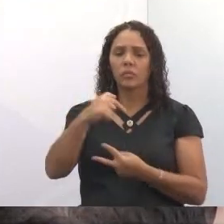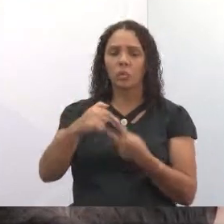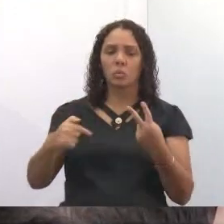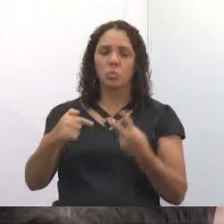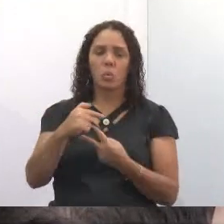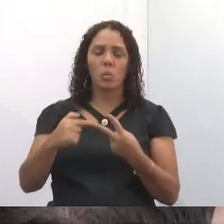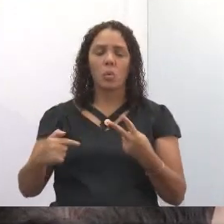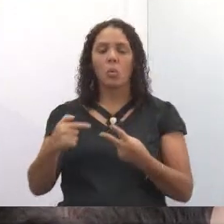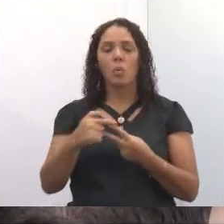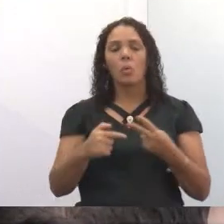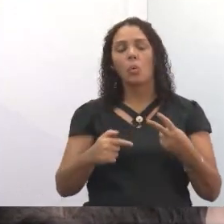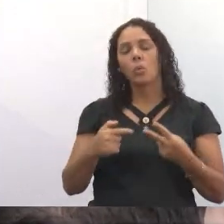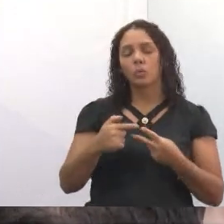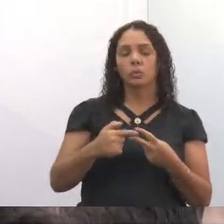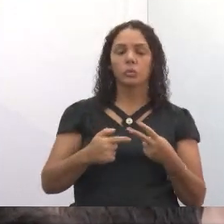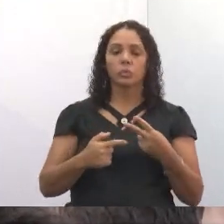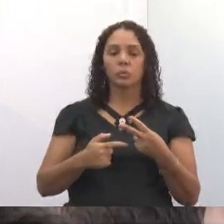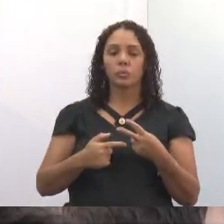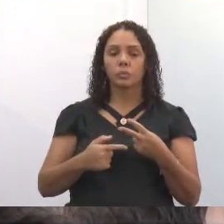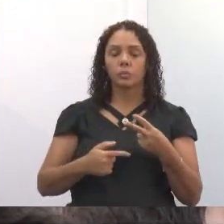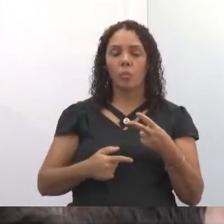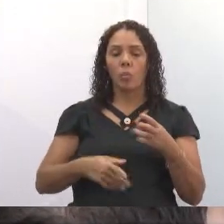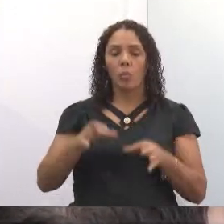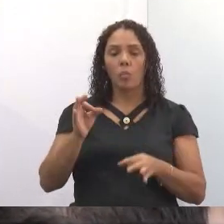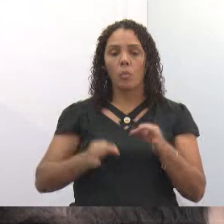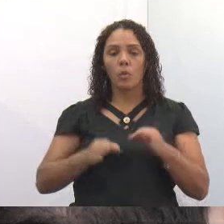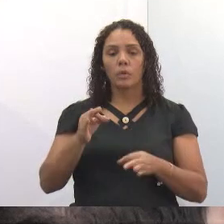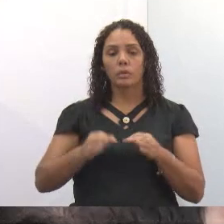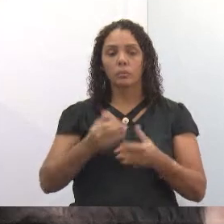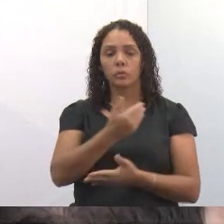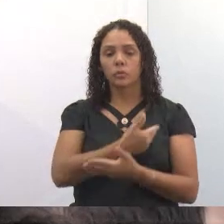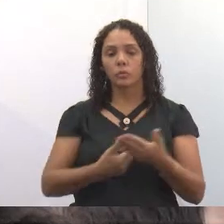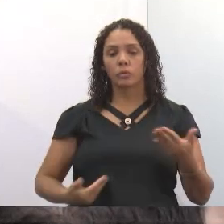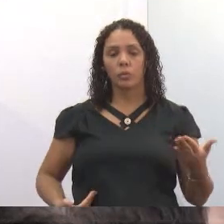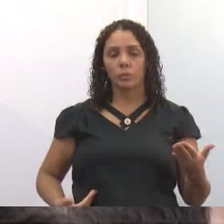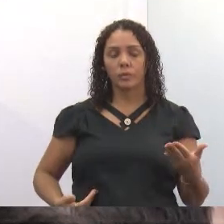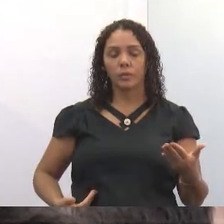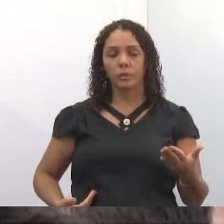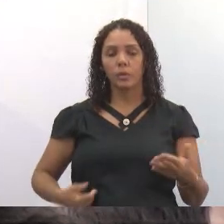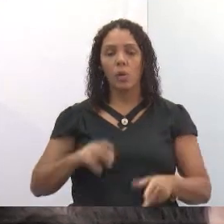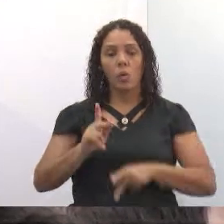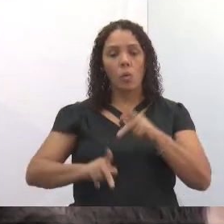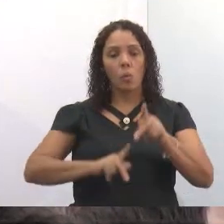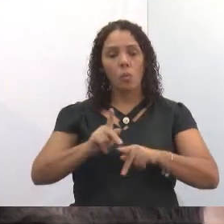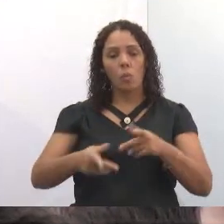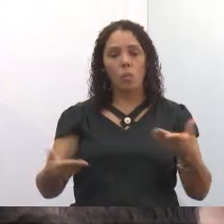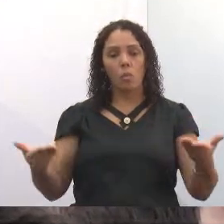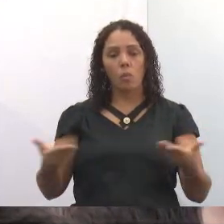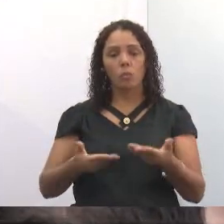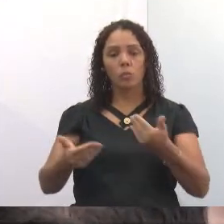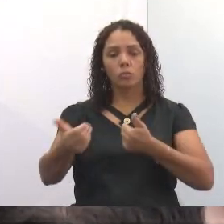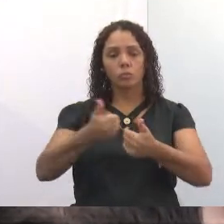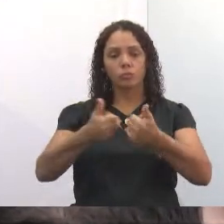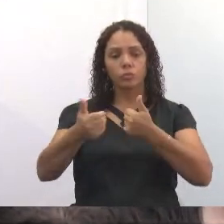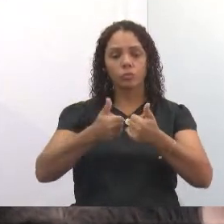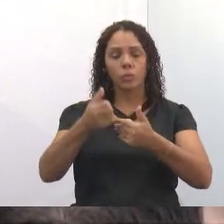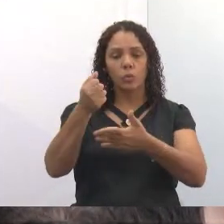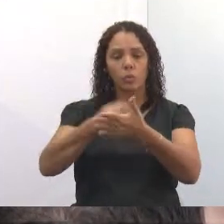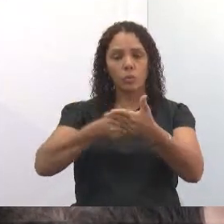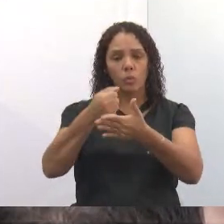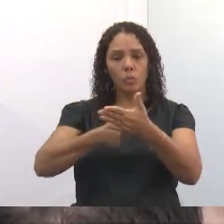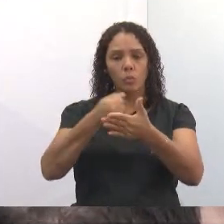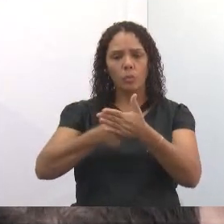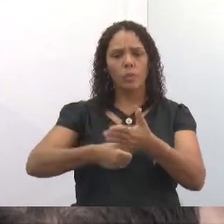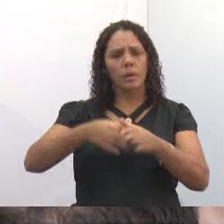A população veio aqui hoje fazer uma justa cobrança do asfaltamento, de infraestrutura. Então, assim, quando